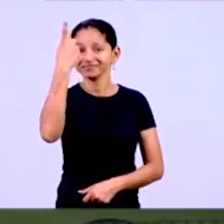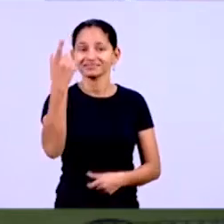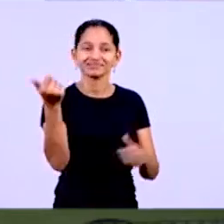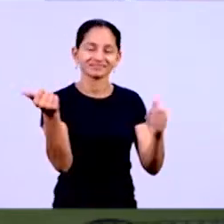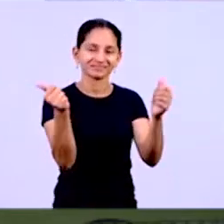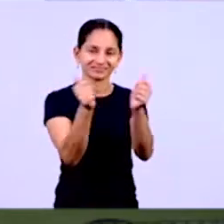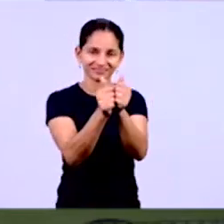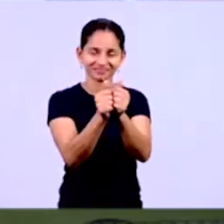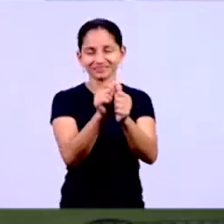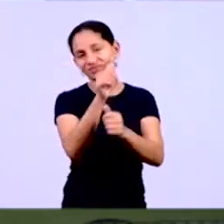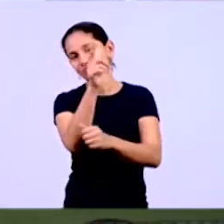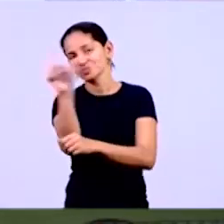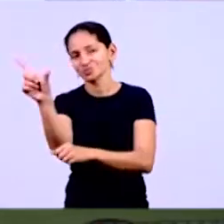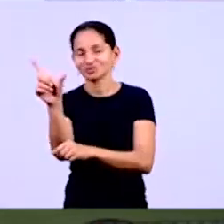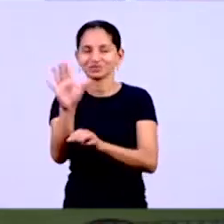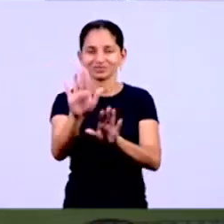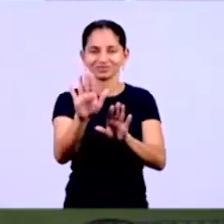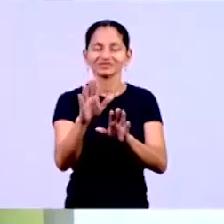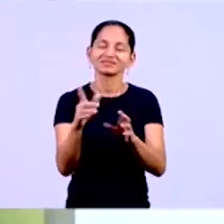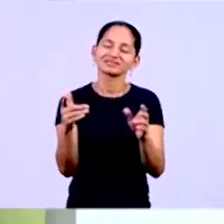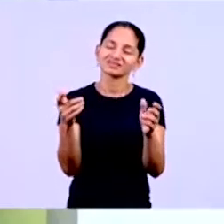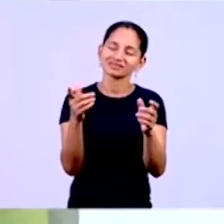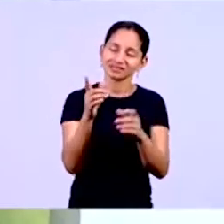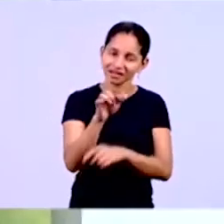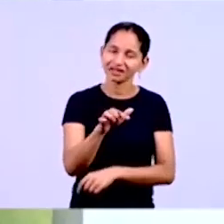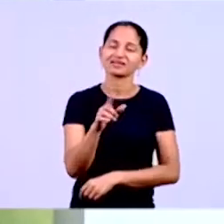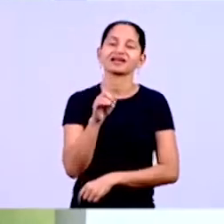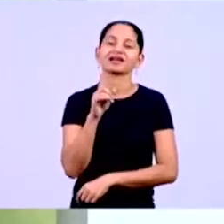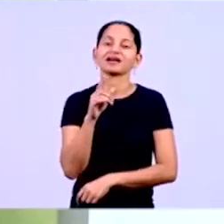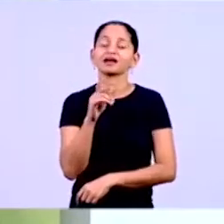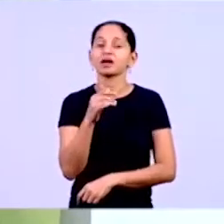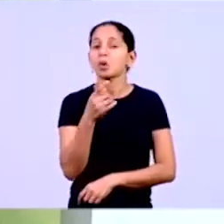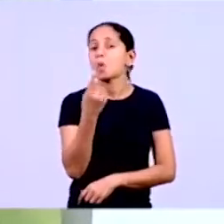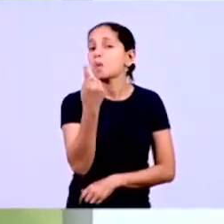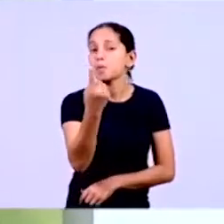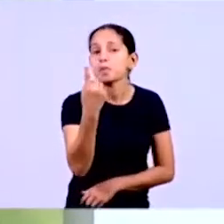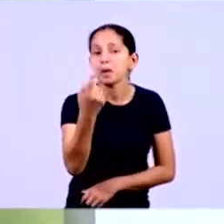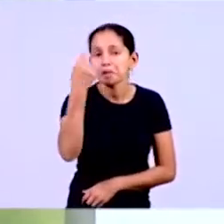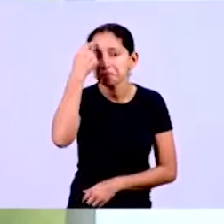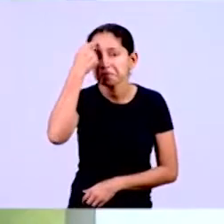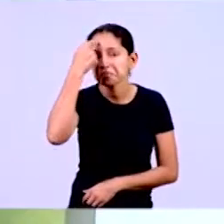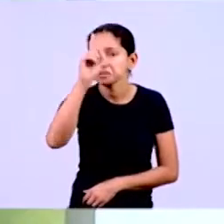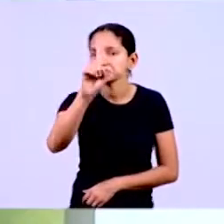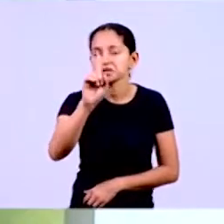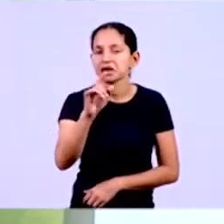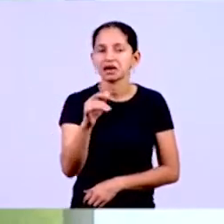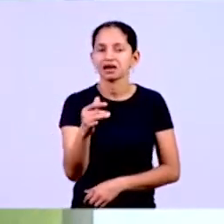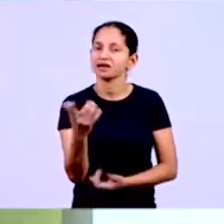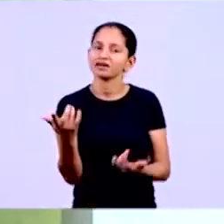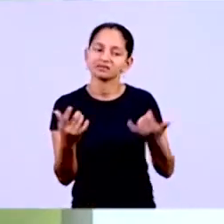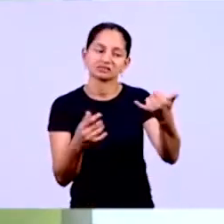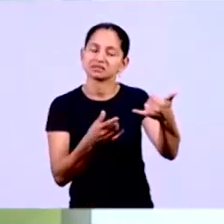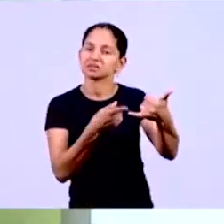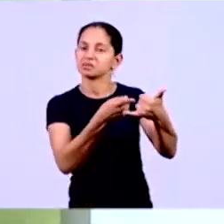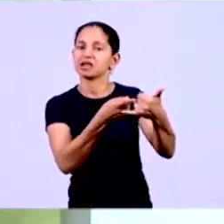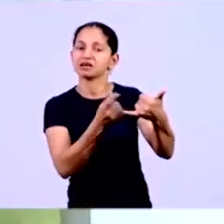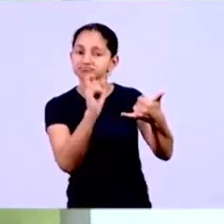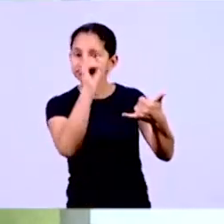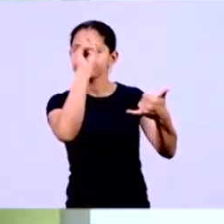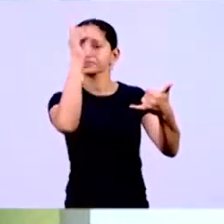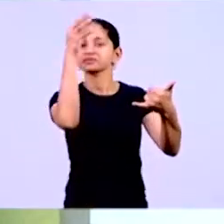Bill Gates. O Steve Jobs, gente, ele não foi a primeira pessoa a criar o smartphone. O Steve